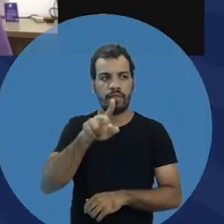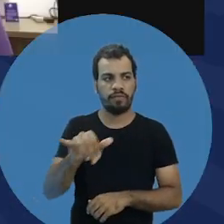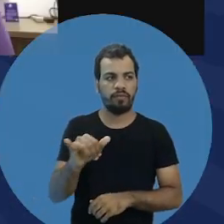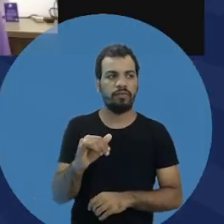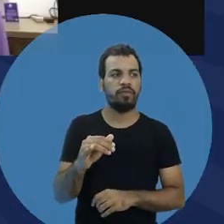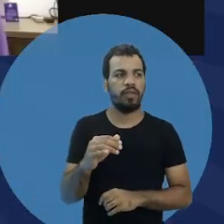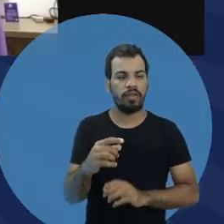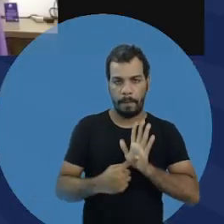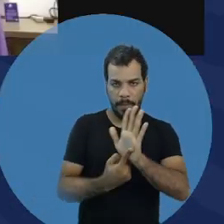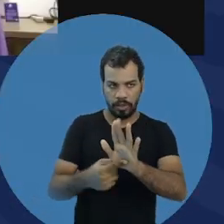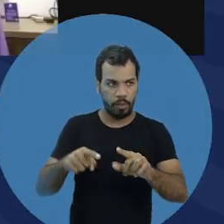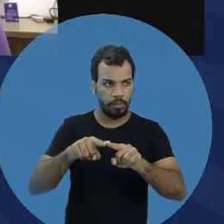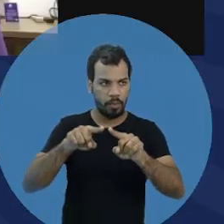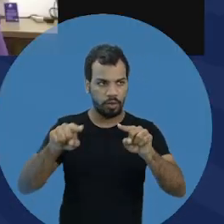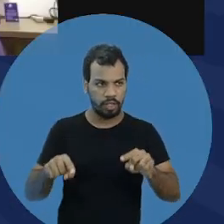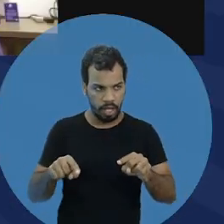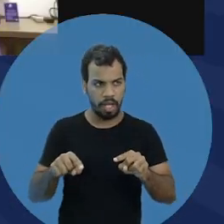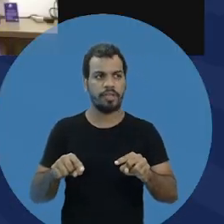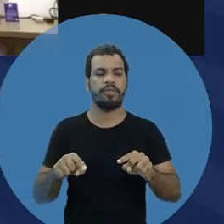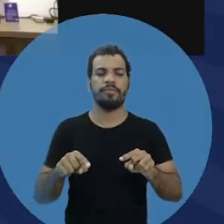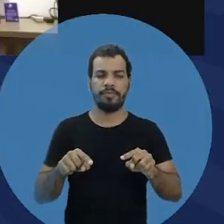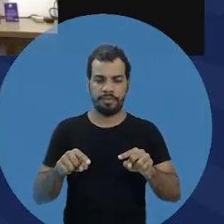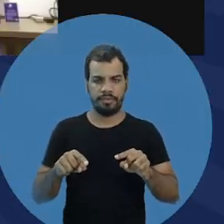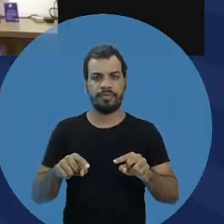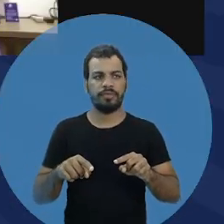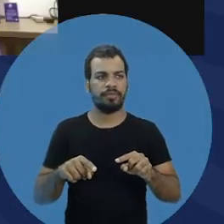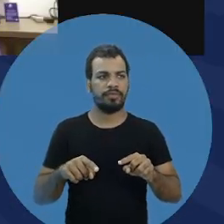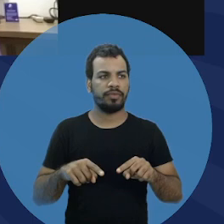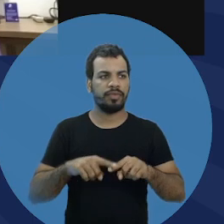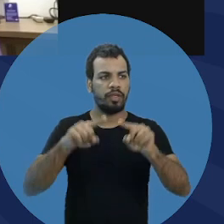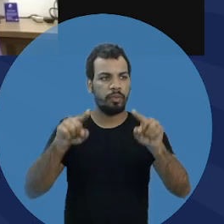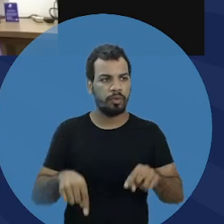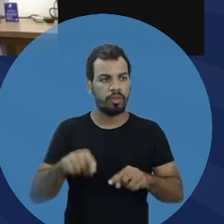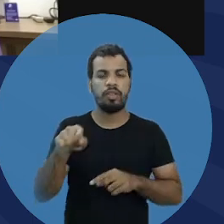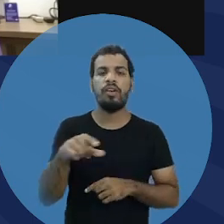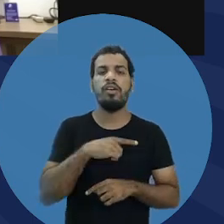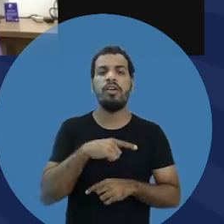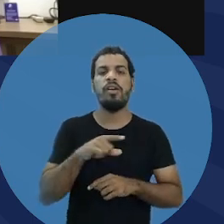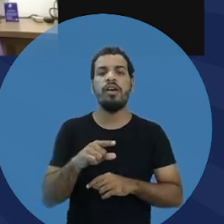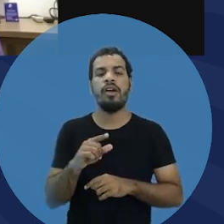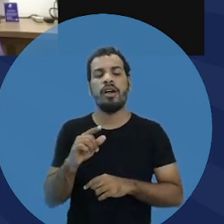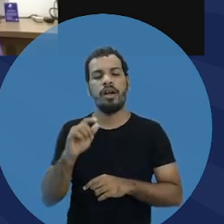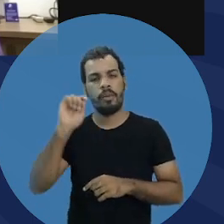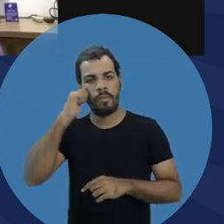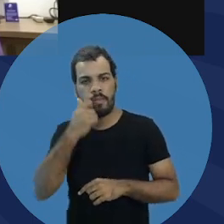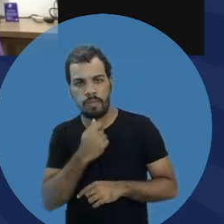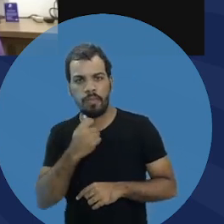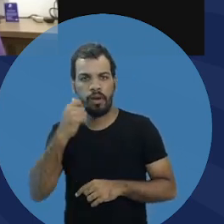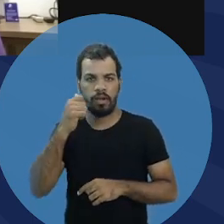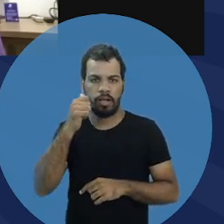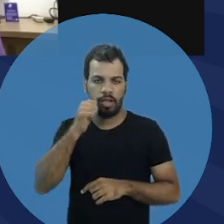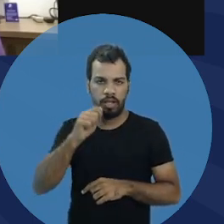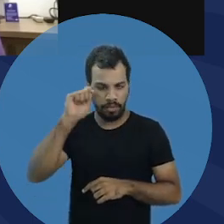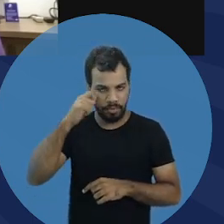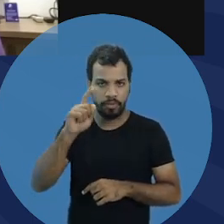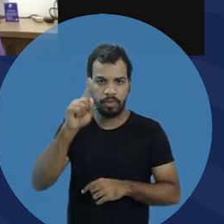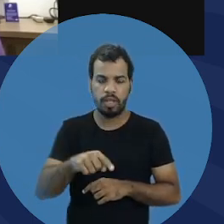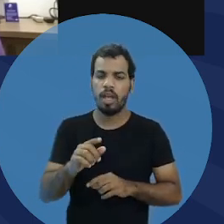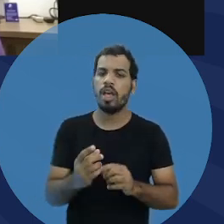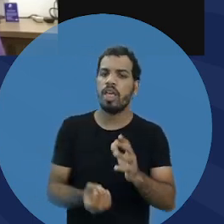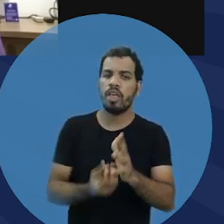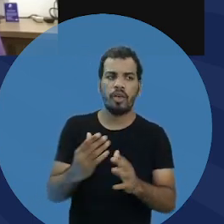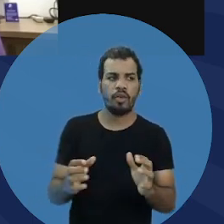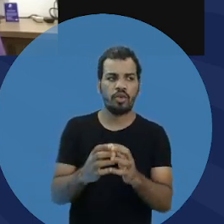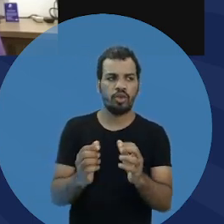Por Pretas e Pretes, Crespas e Crespes Livres, construído juntamente com as professoras